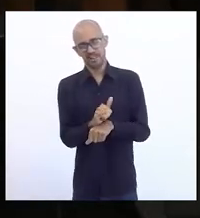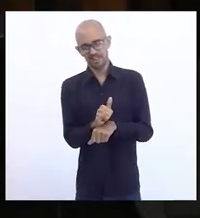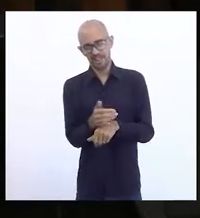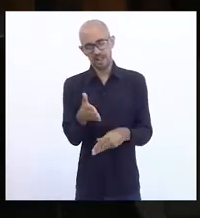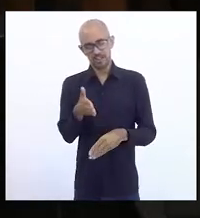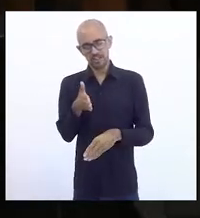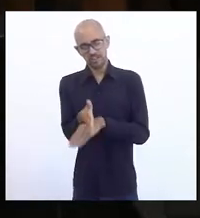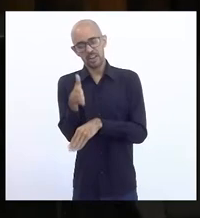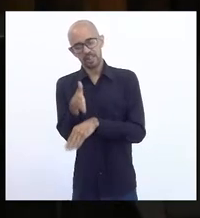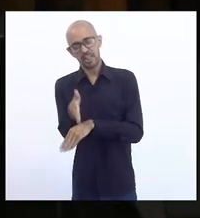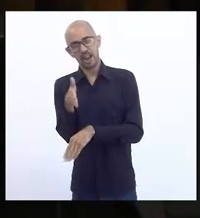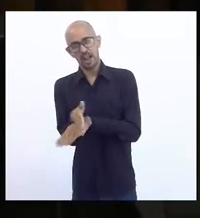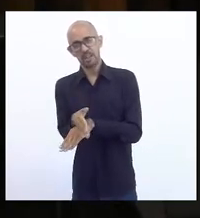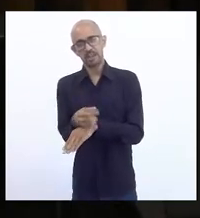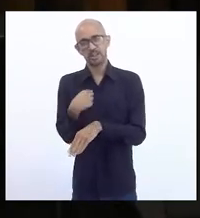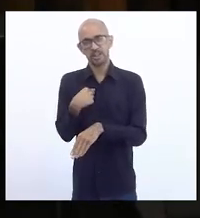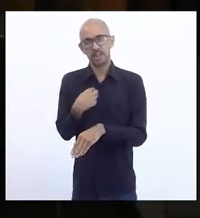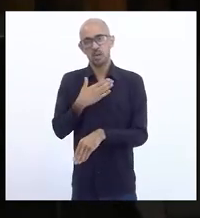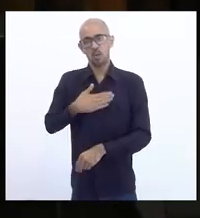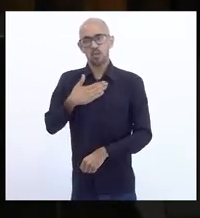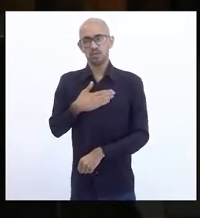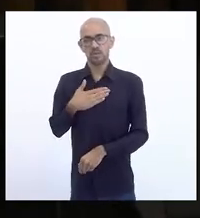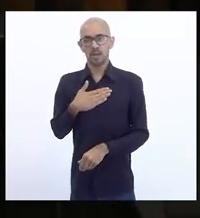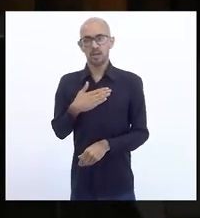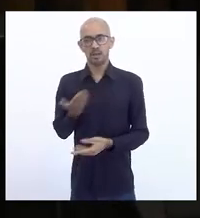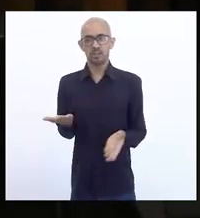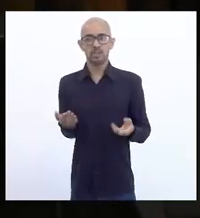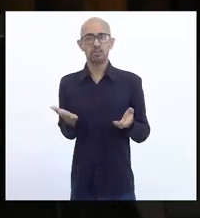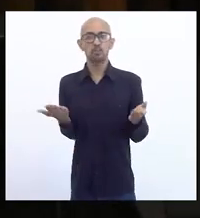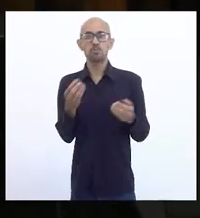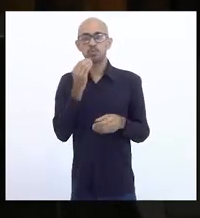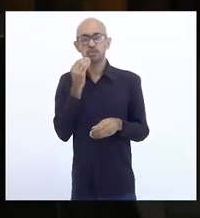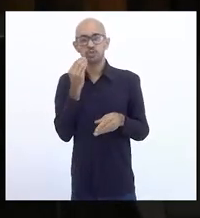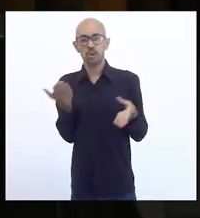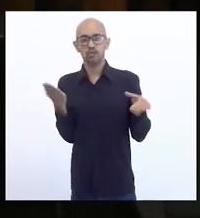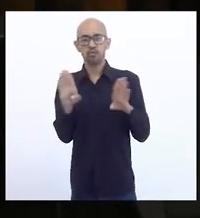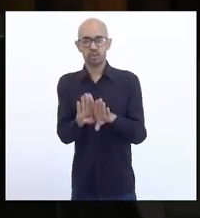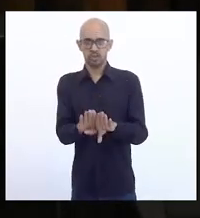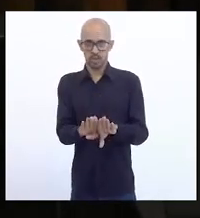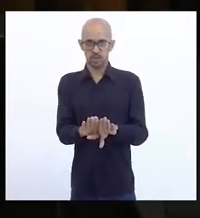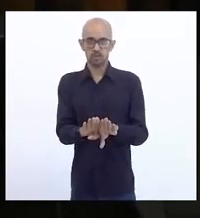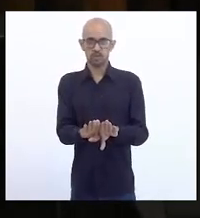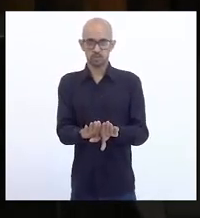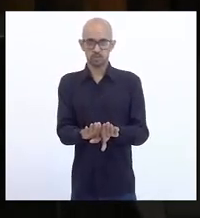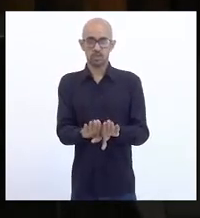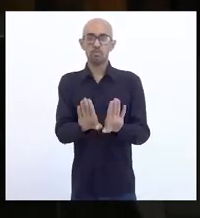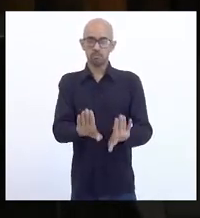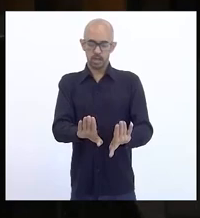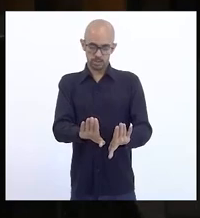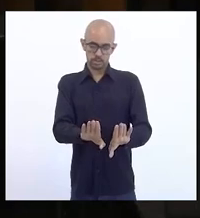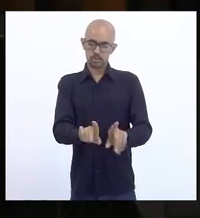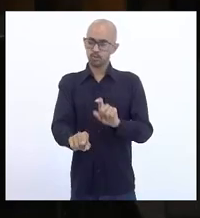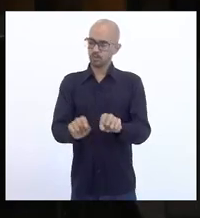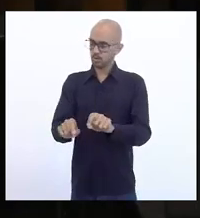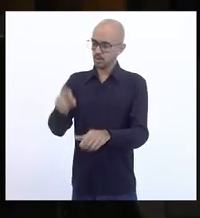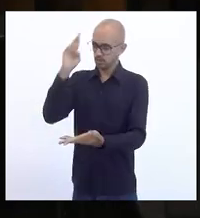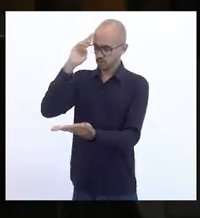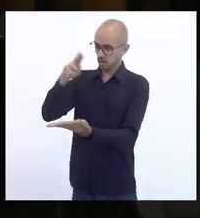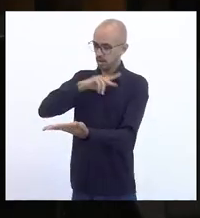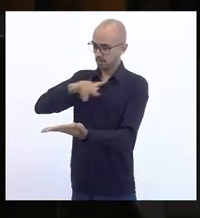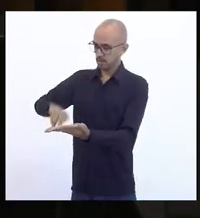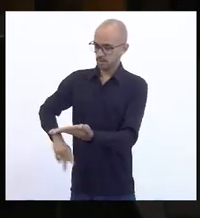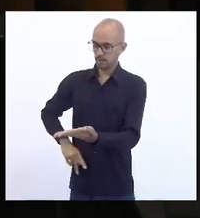entreaberta, que eu gostaria que tivesse totalmente fechada. Mas mesmo assim, senhora presidente,